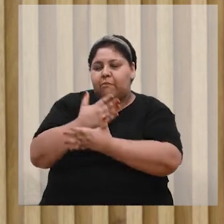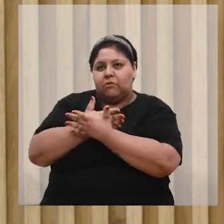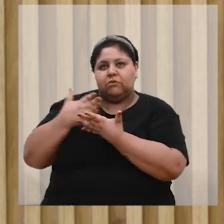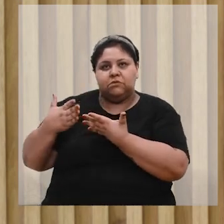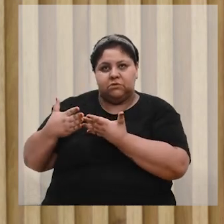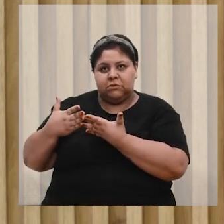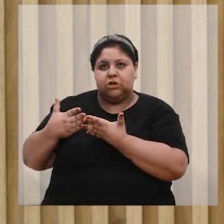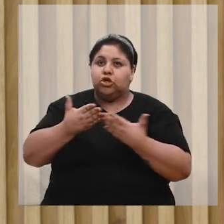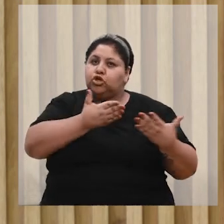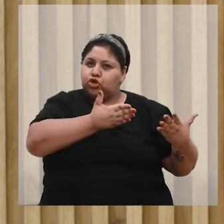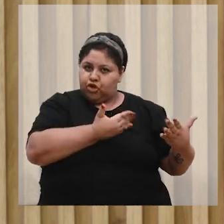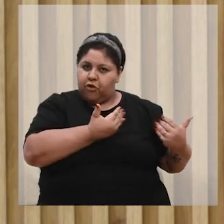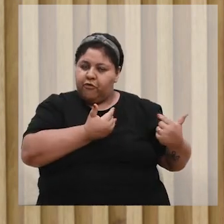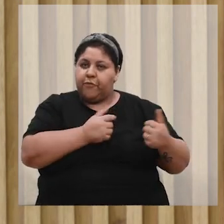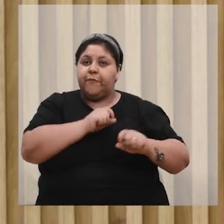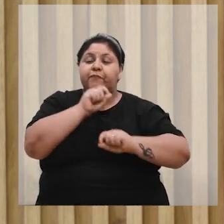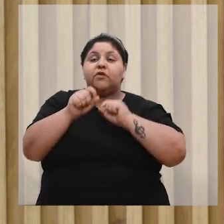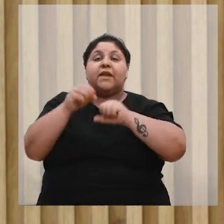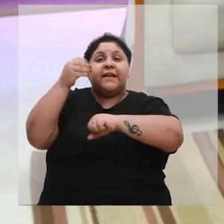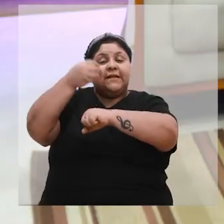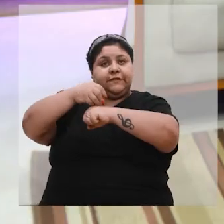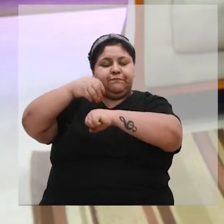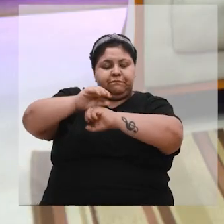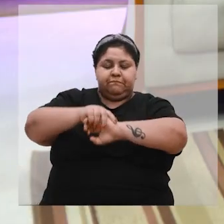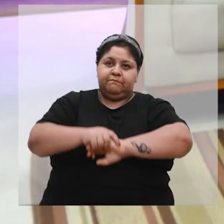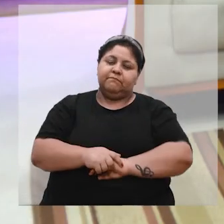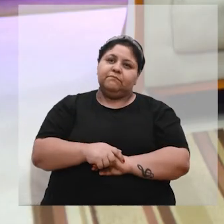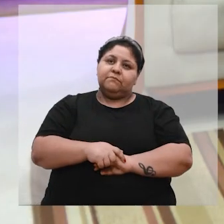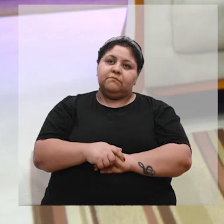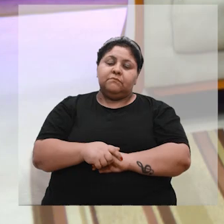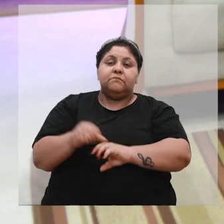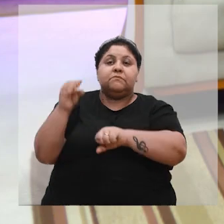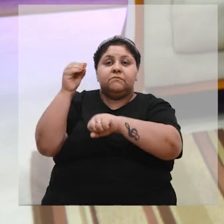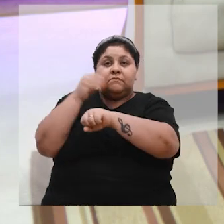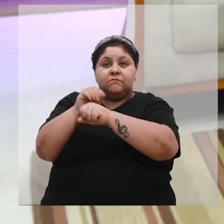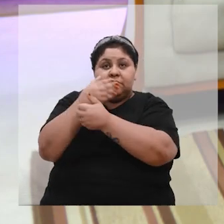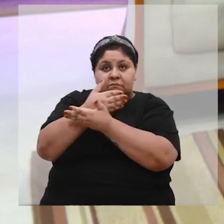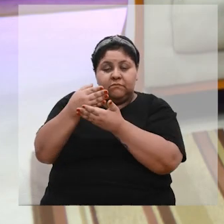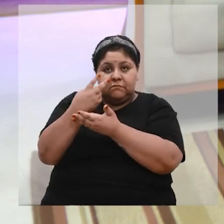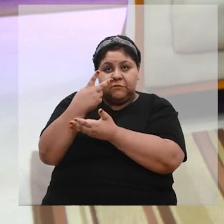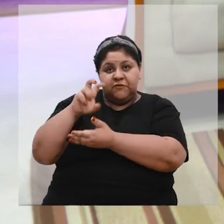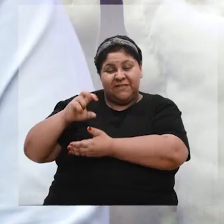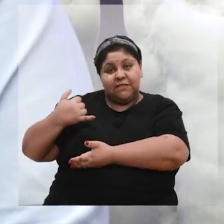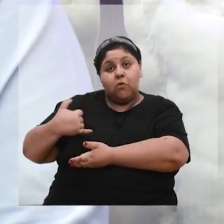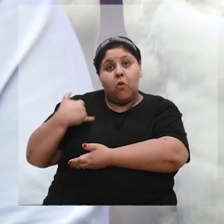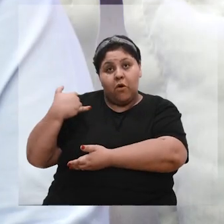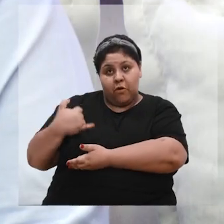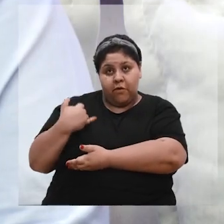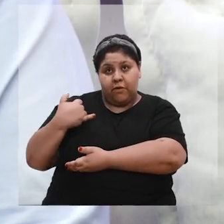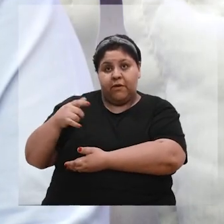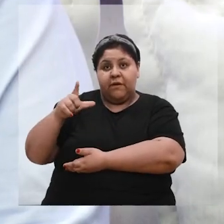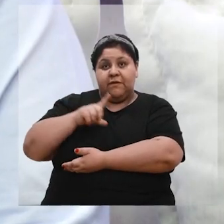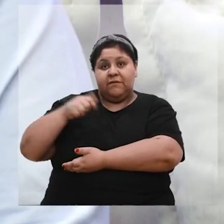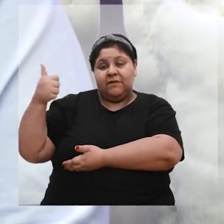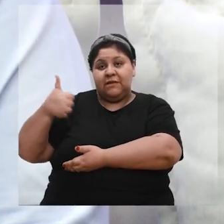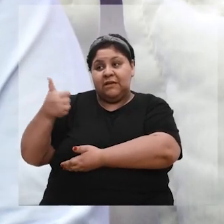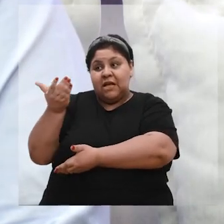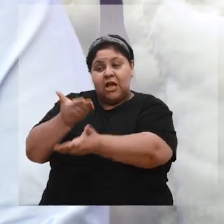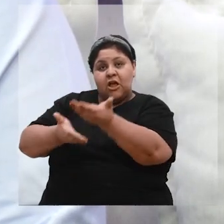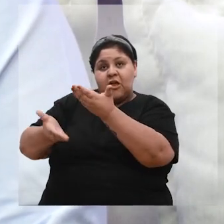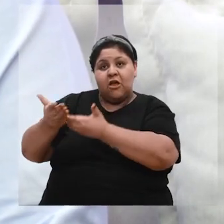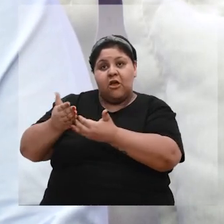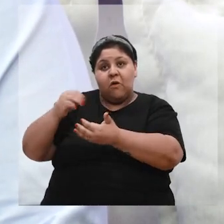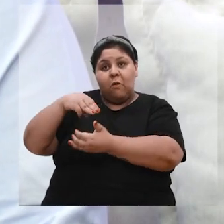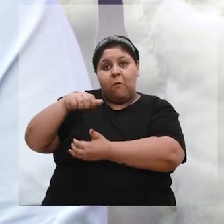já inicial, desde jovem? Isso. O que é indicado? É indicado a partir dos 25 anos, a gente ter a